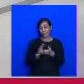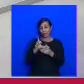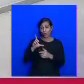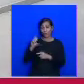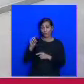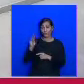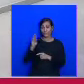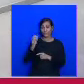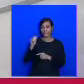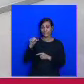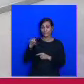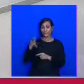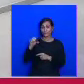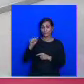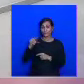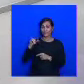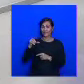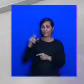loterias.caixa.gov.br